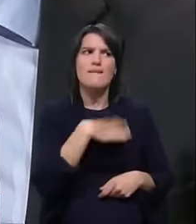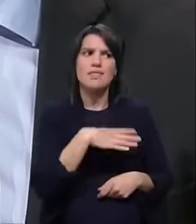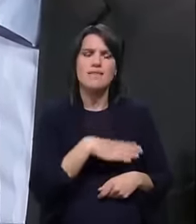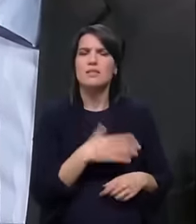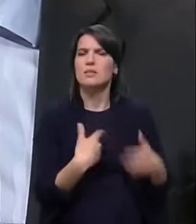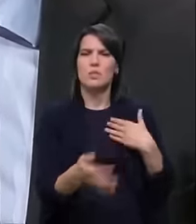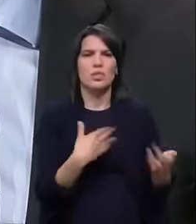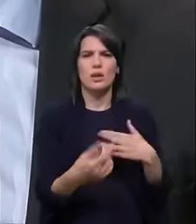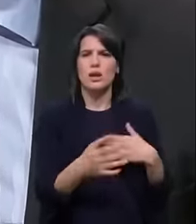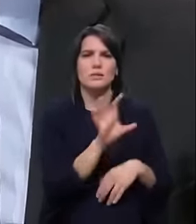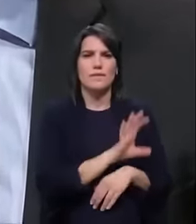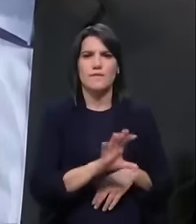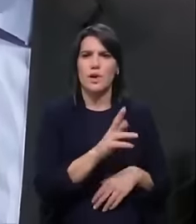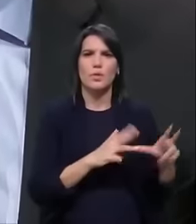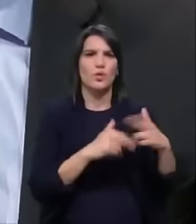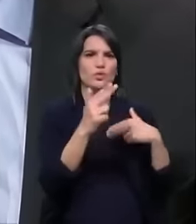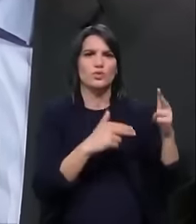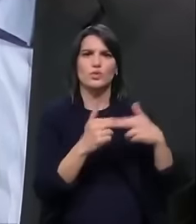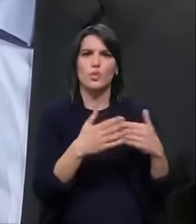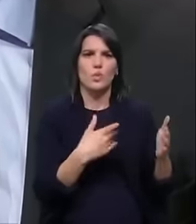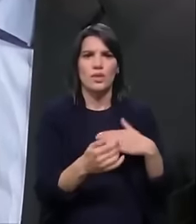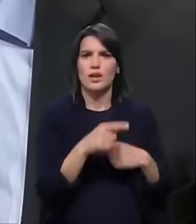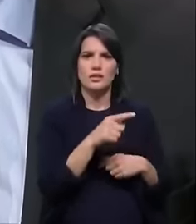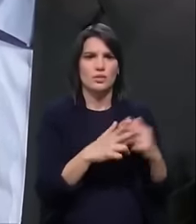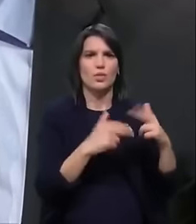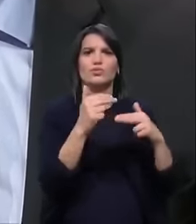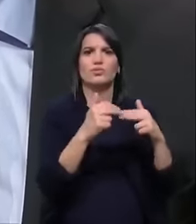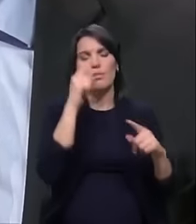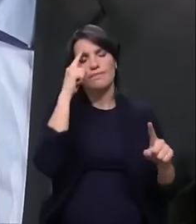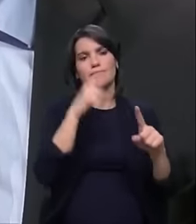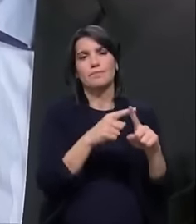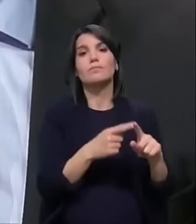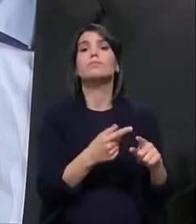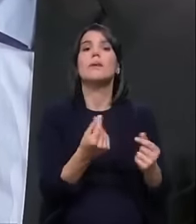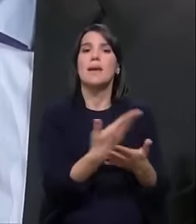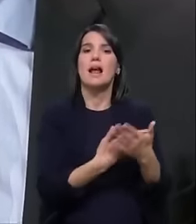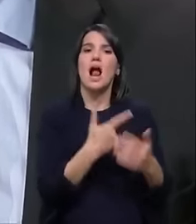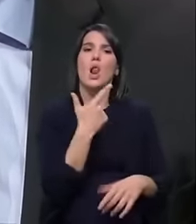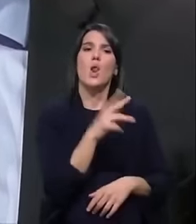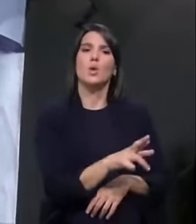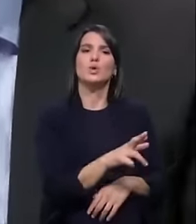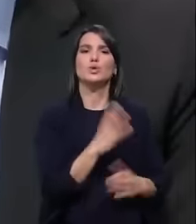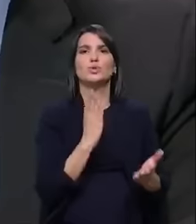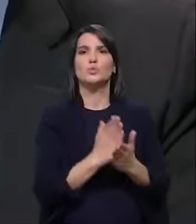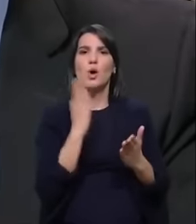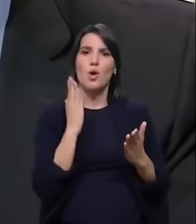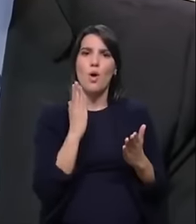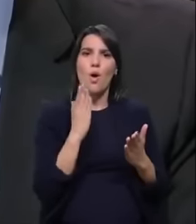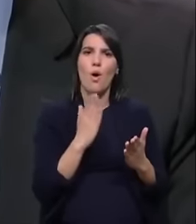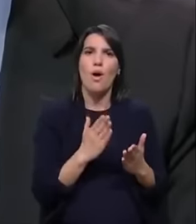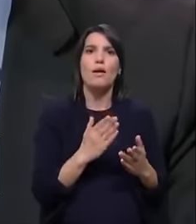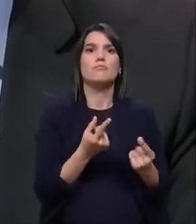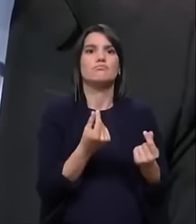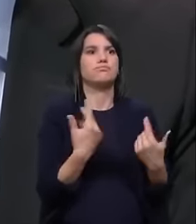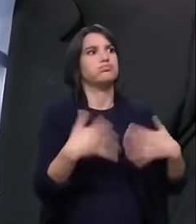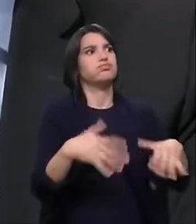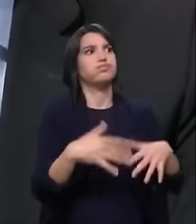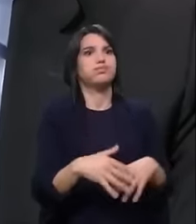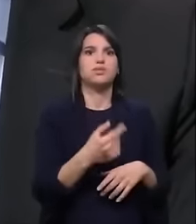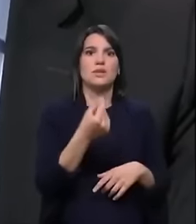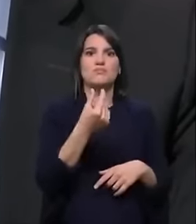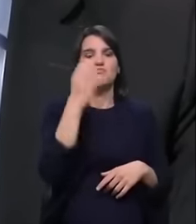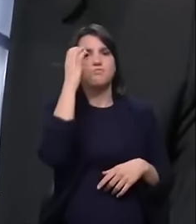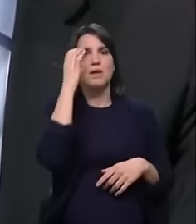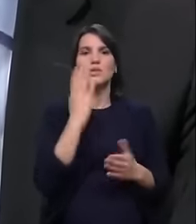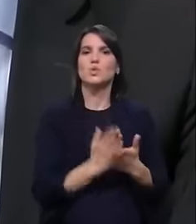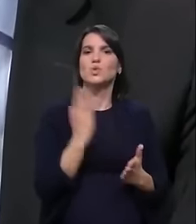que construção haverá, não importa, não essa construção é para mercado de luxo e é para mercado de preços altos e de milhões, turismo Mariana, de